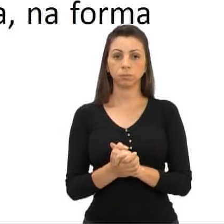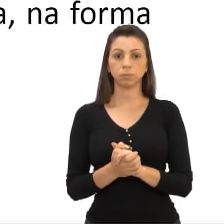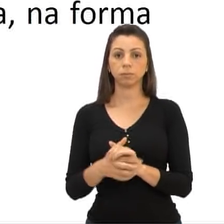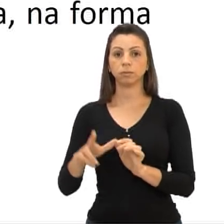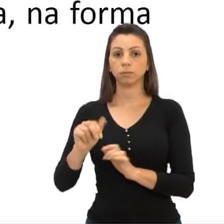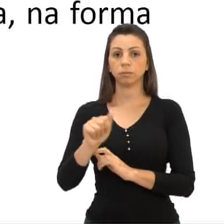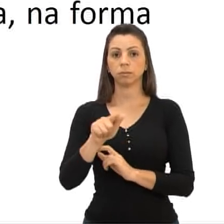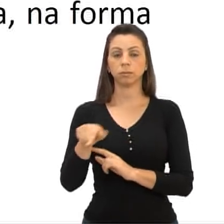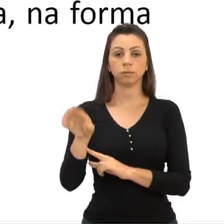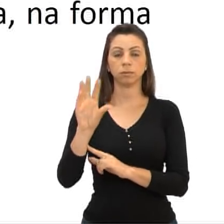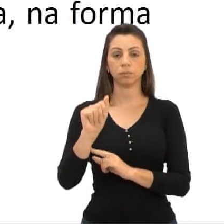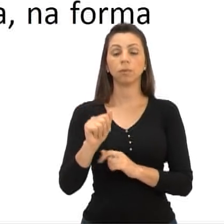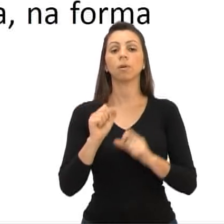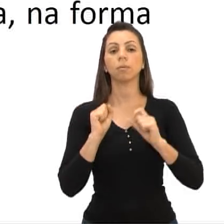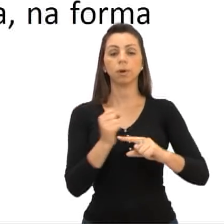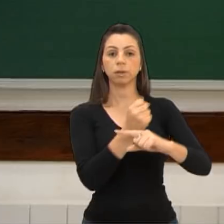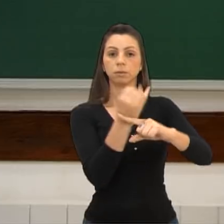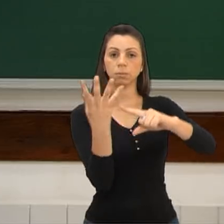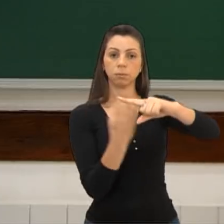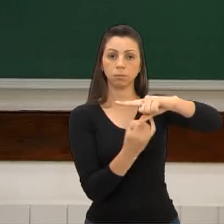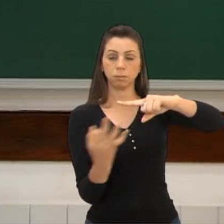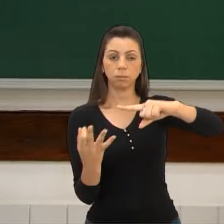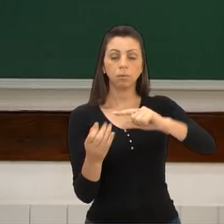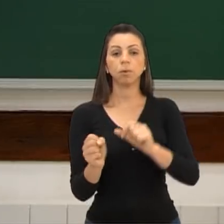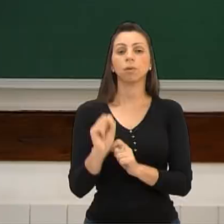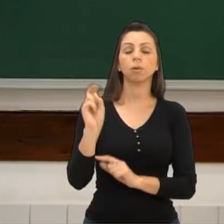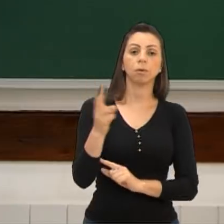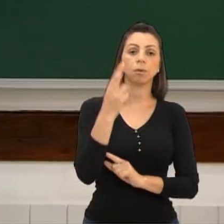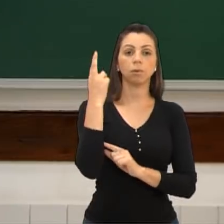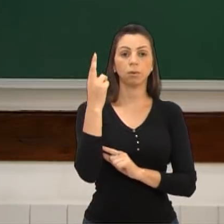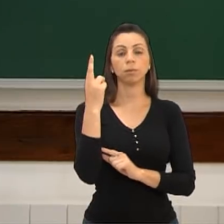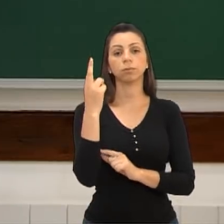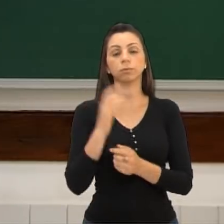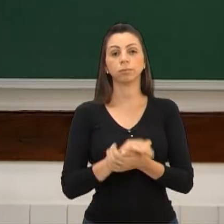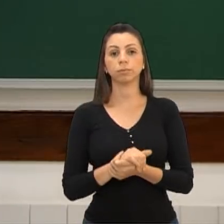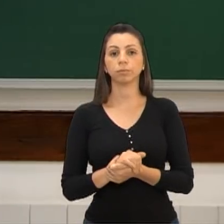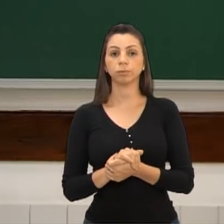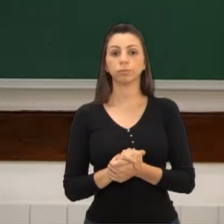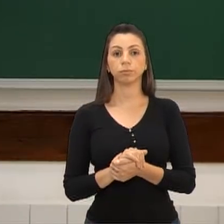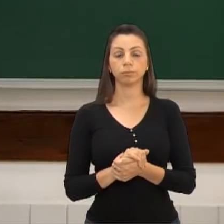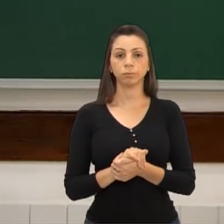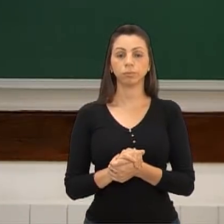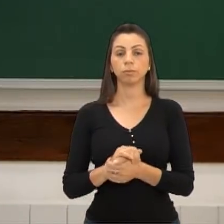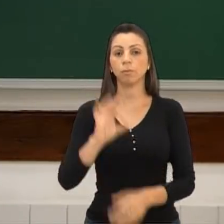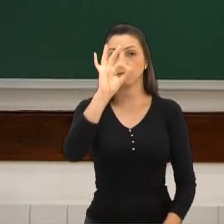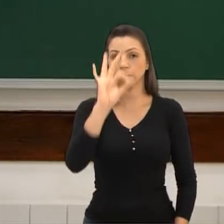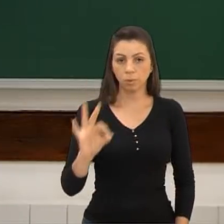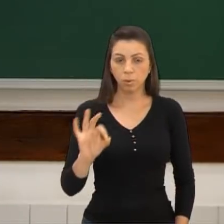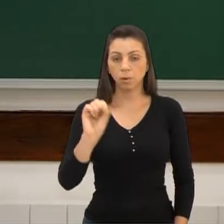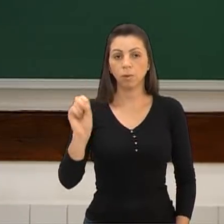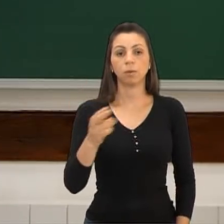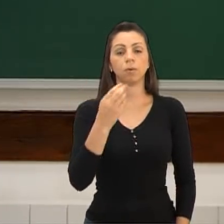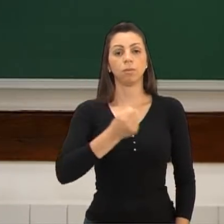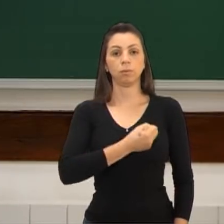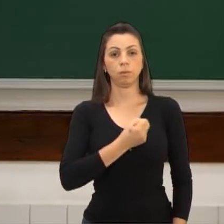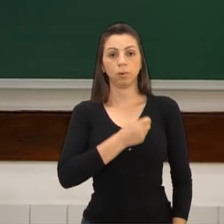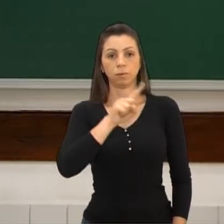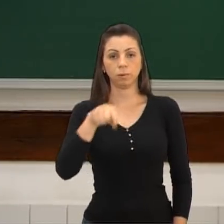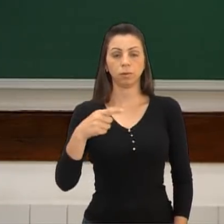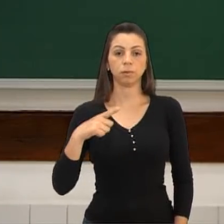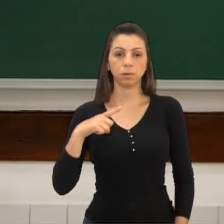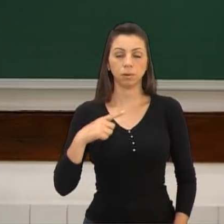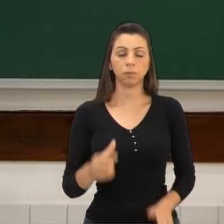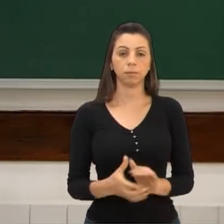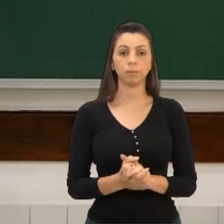ser escrita na forma fracionária, na forma decimal e na forma de porcentagem. Também